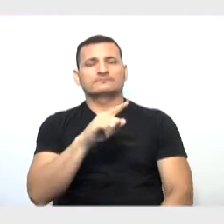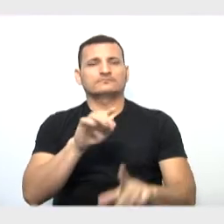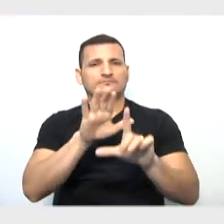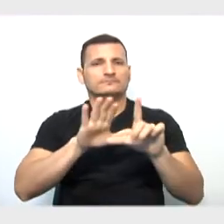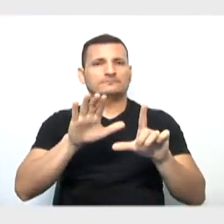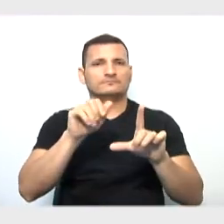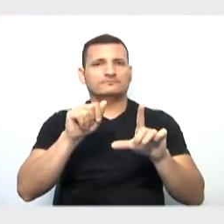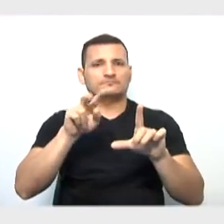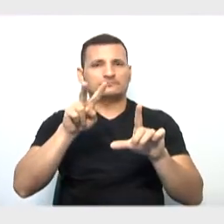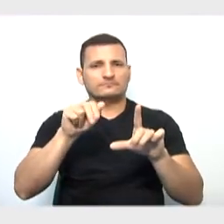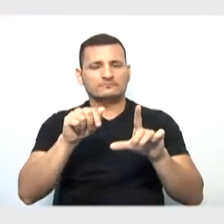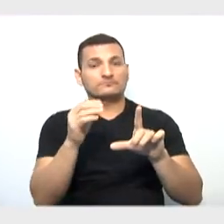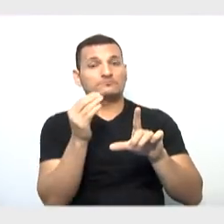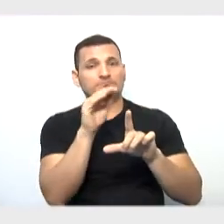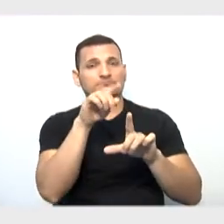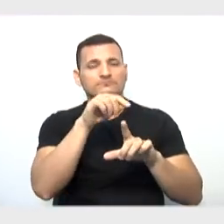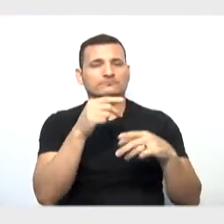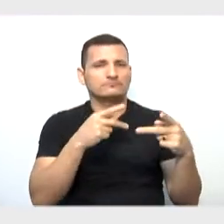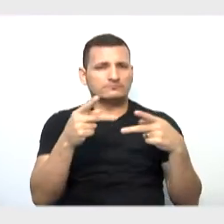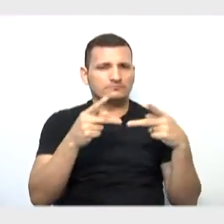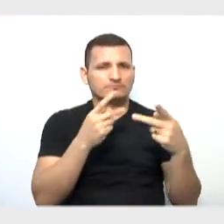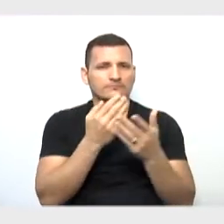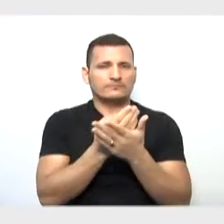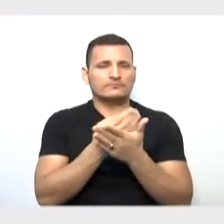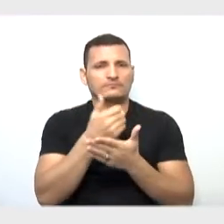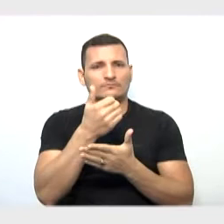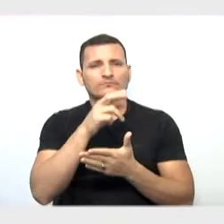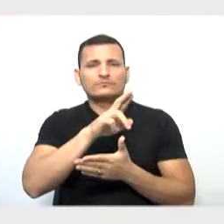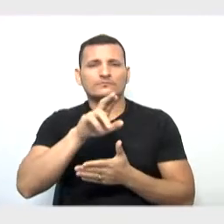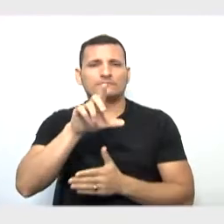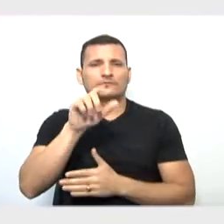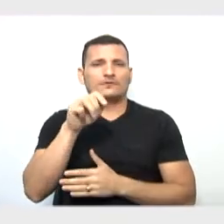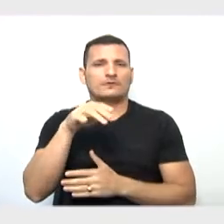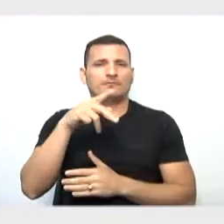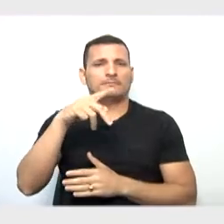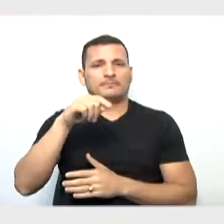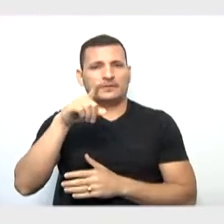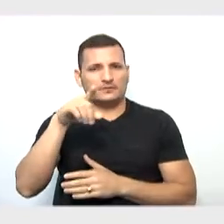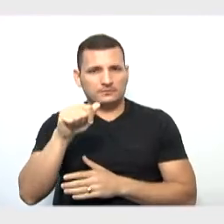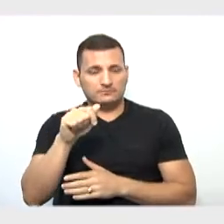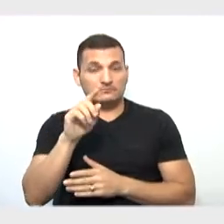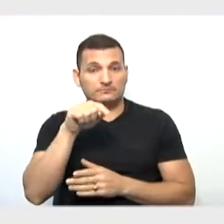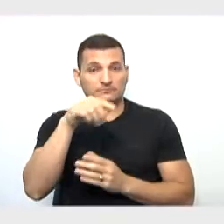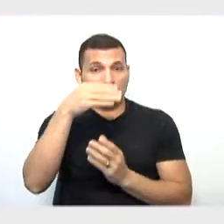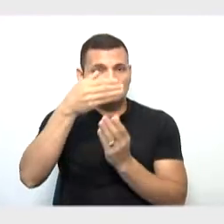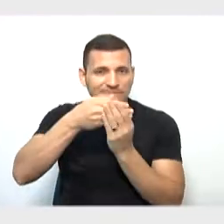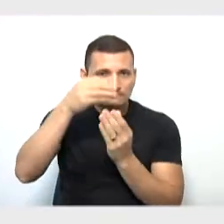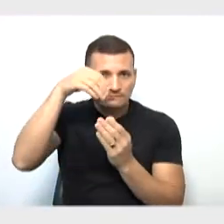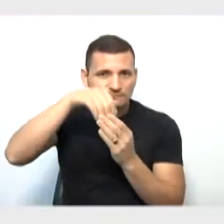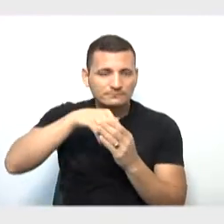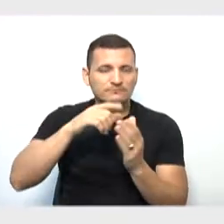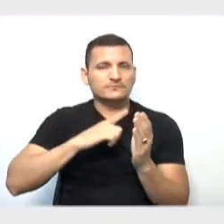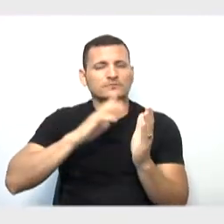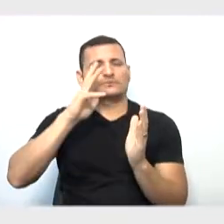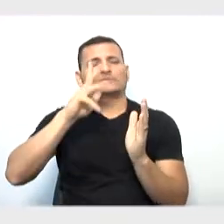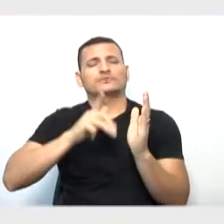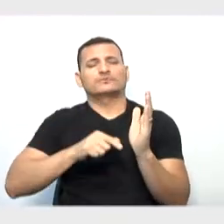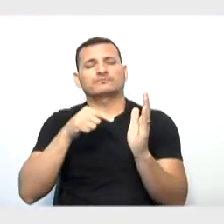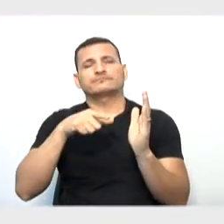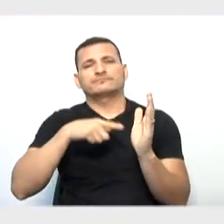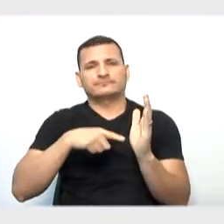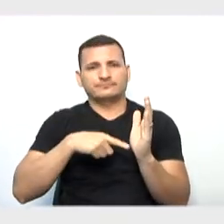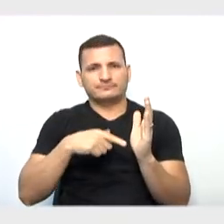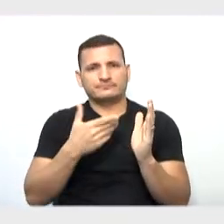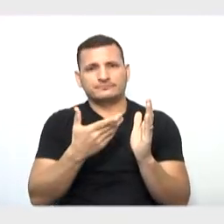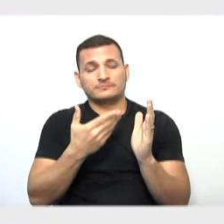de um projeto aula 1 com escrito lâmpada. Dentro desse arquivo tá tudo isso que a gente vai fazer aqui hoje, né?